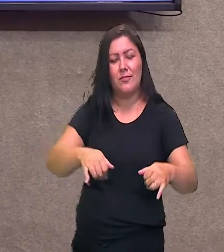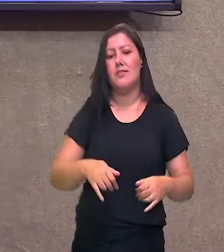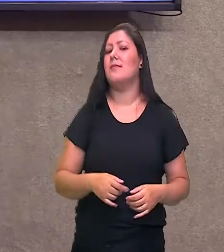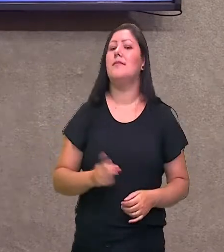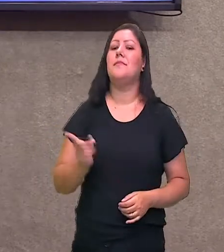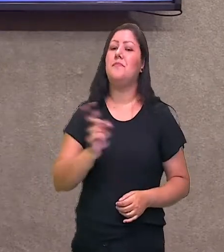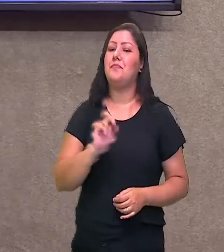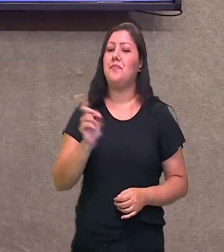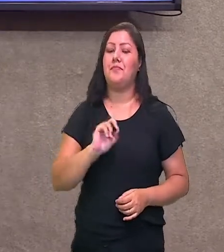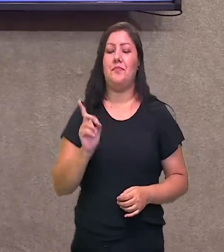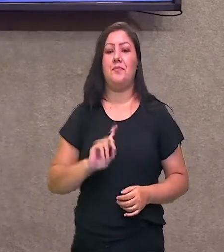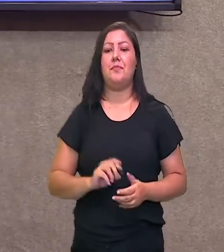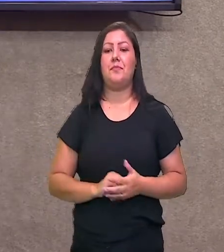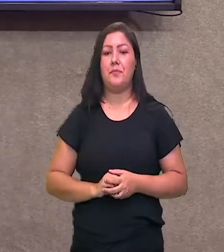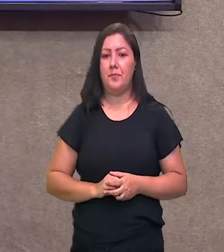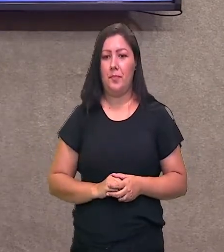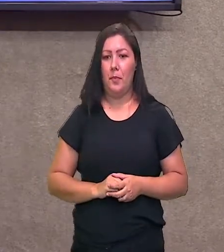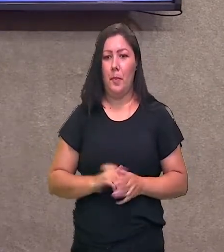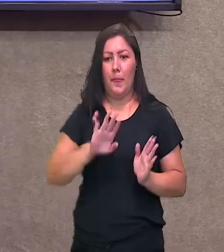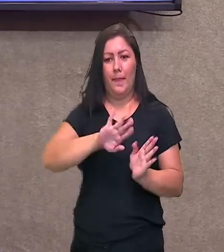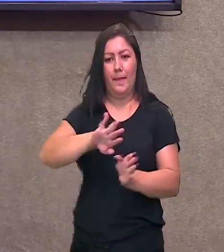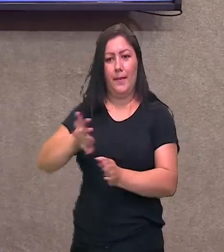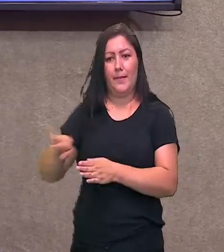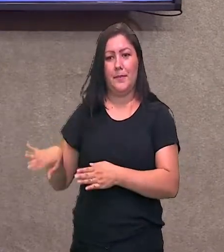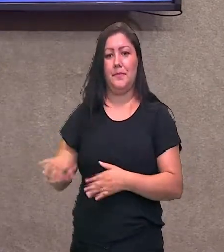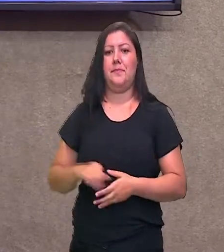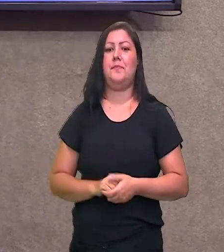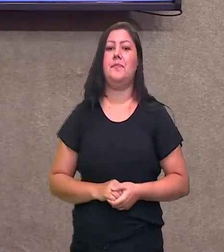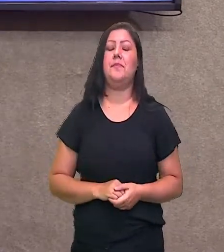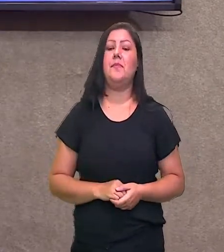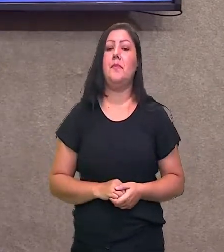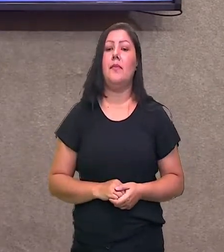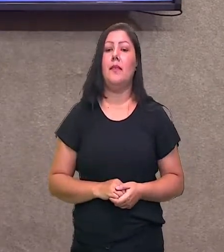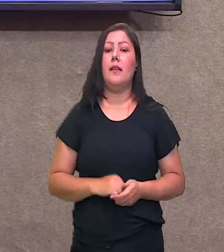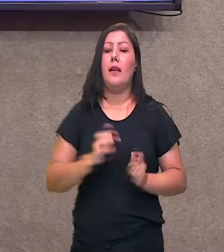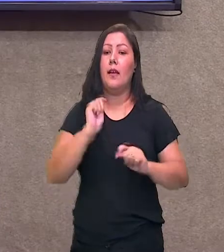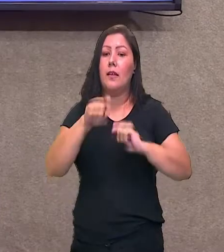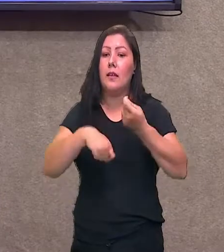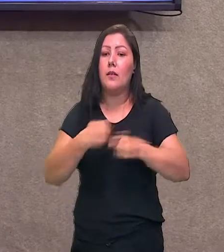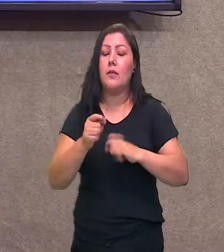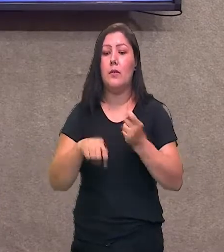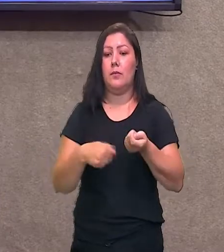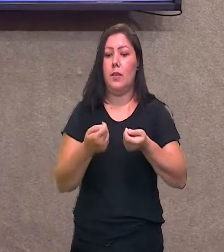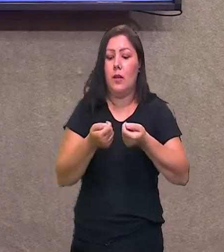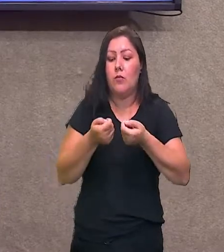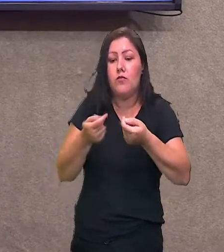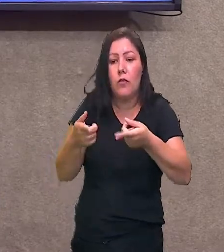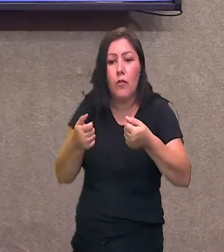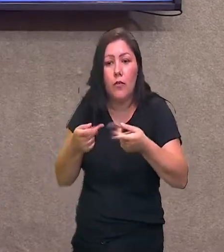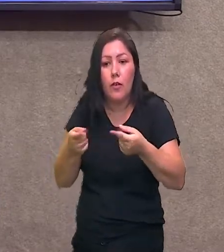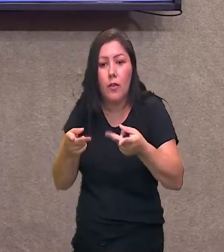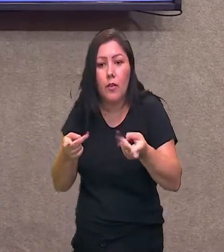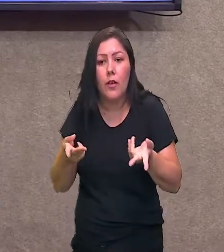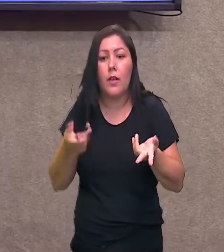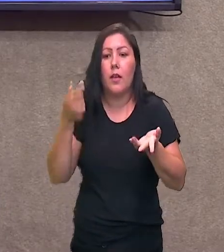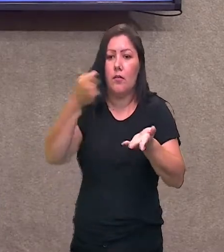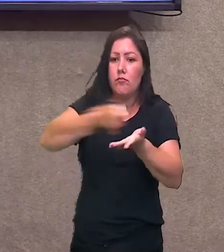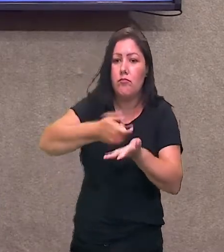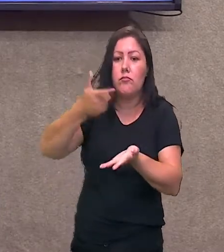relação ao bolso. Tá? Comprar, vender, todas essas